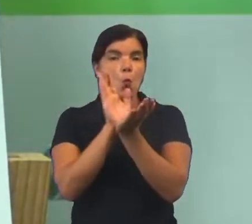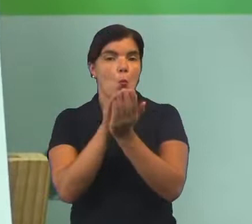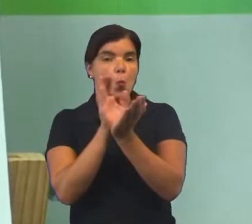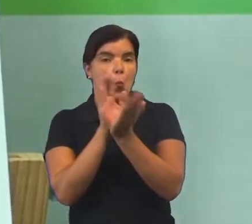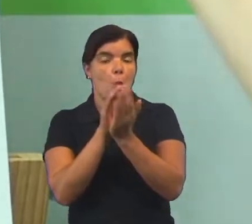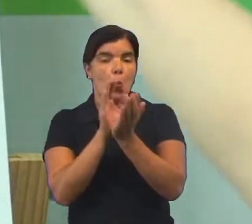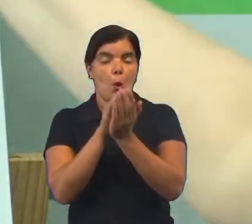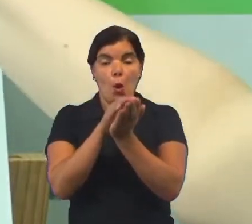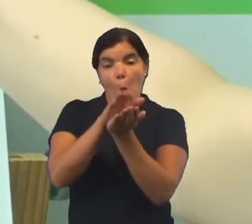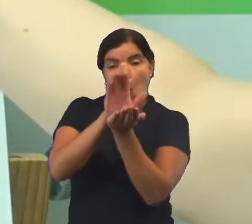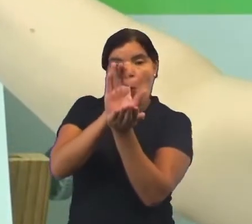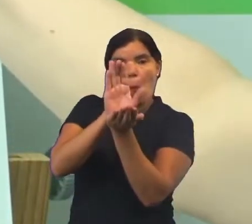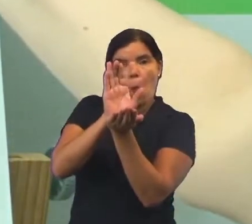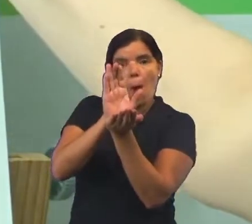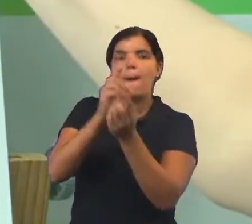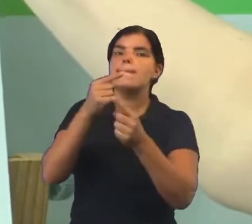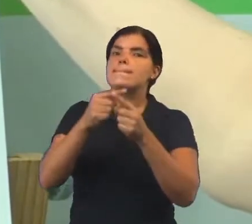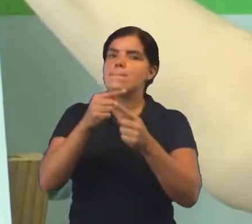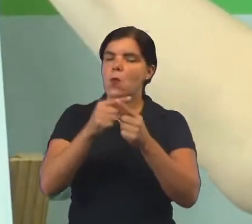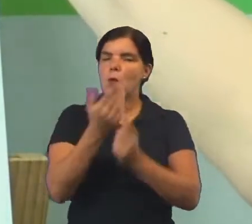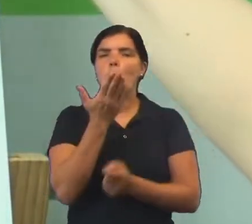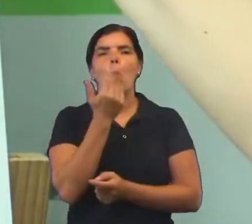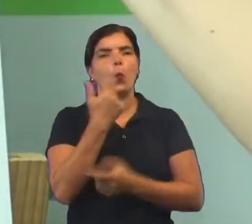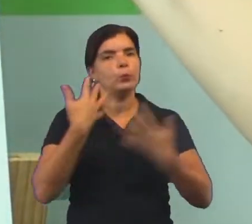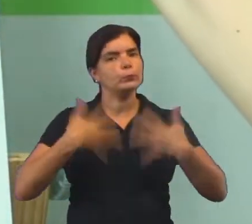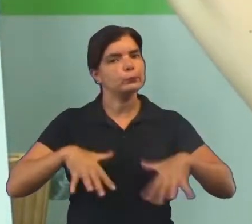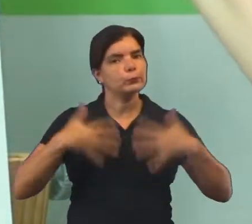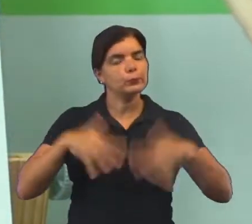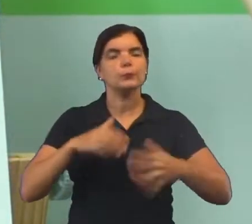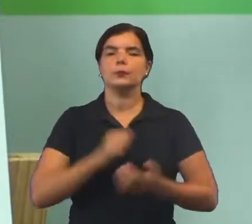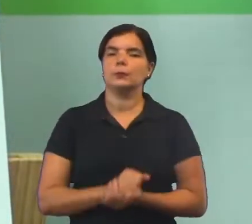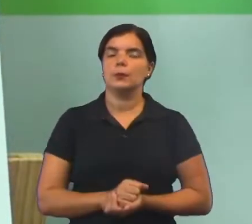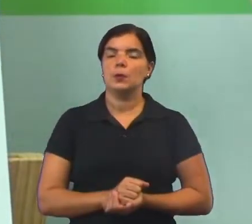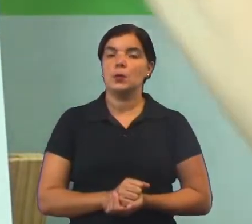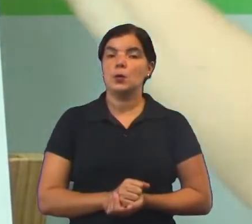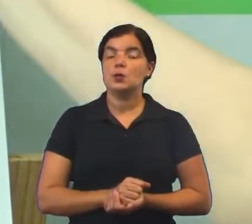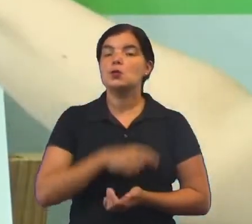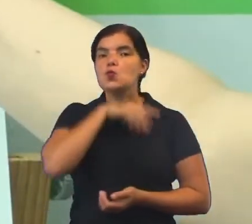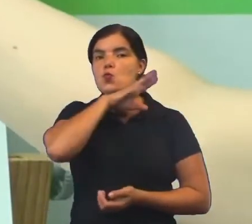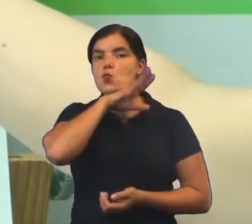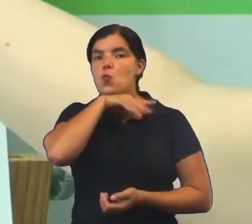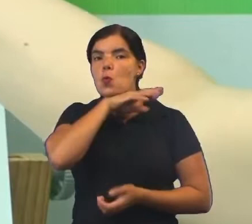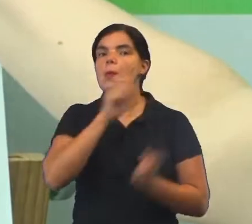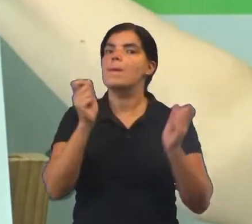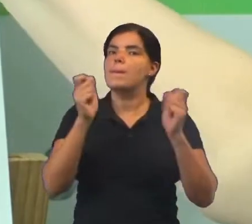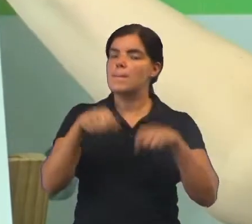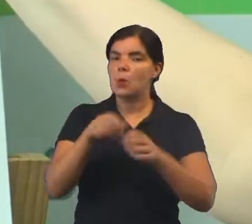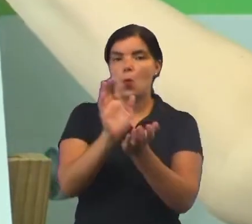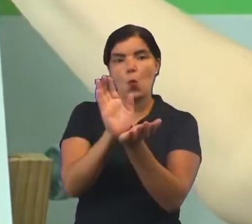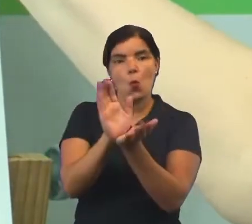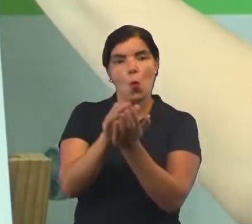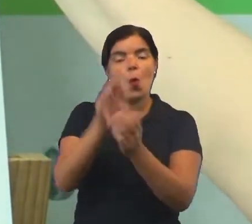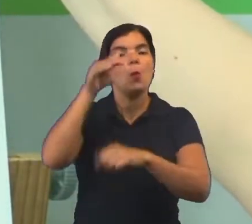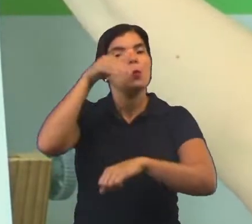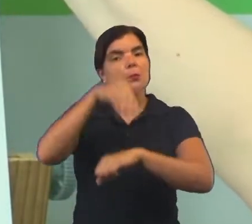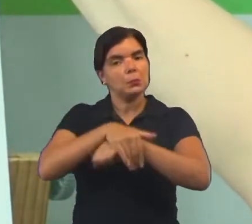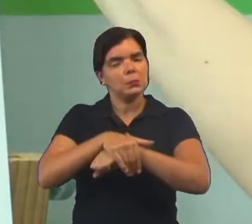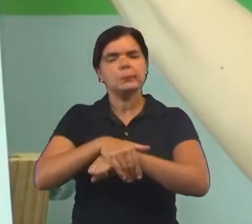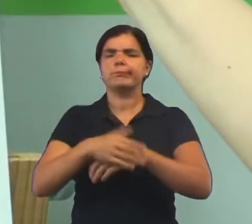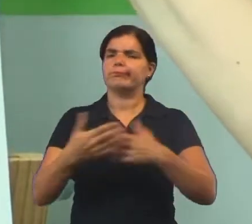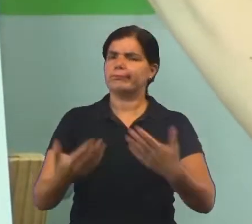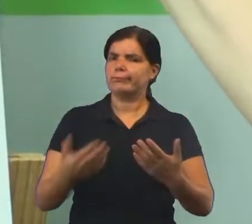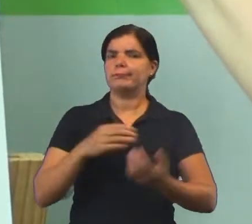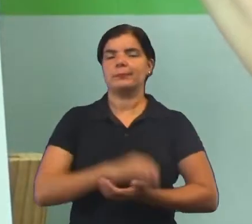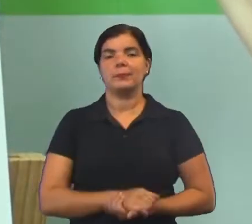tem aquela boca grande porque come demais. Tanto que o bicho foi capaz até de comer à noite. É